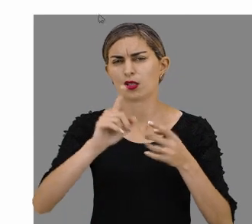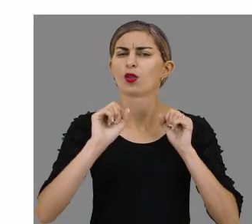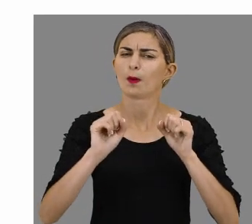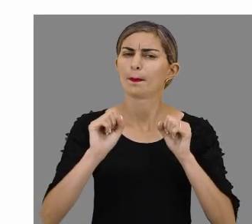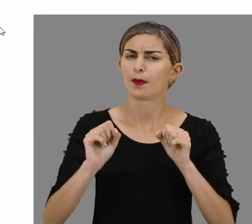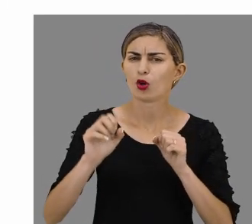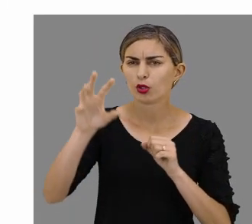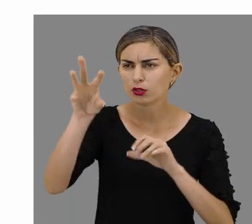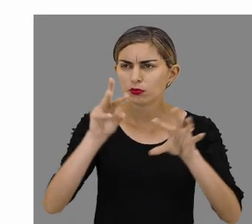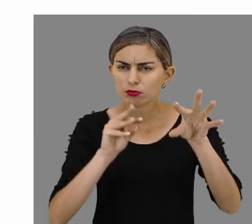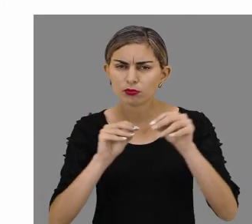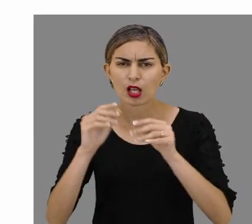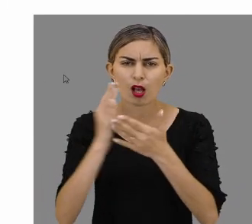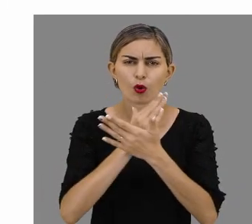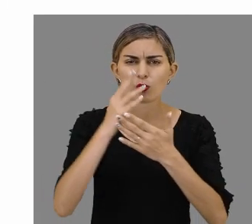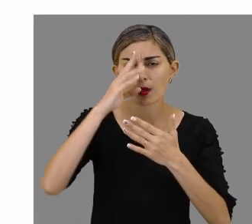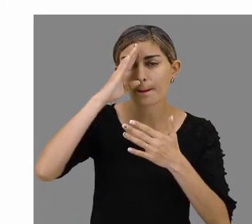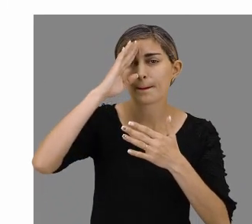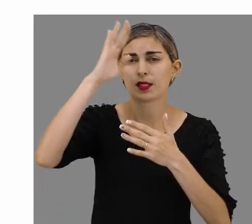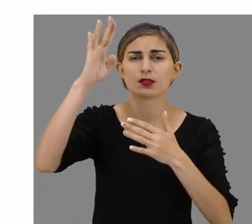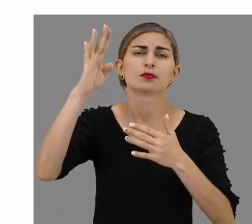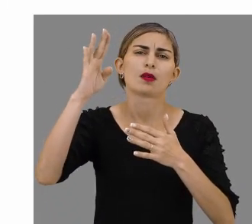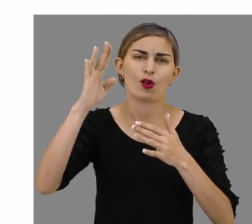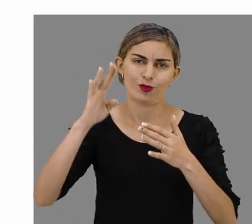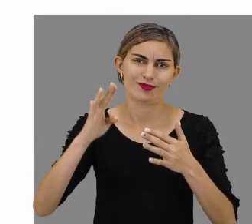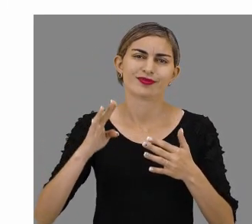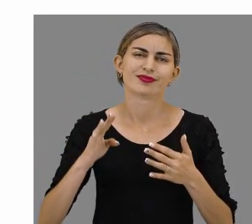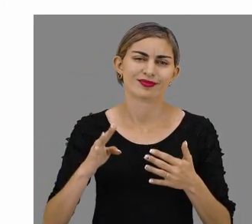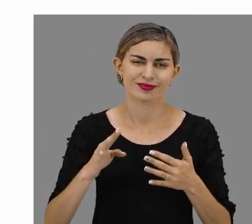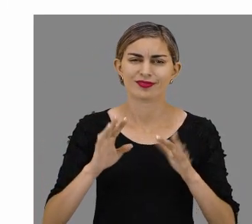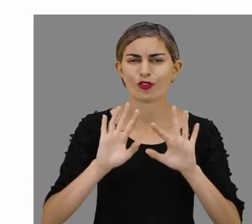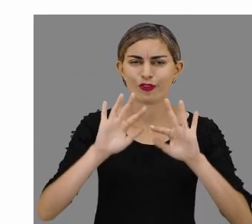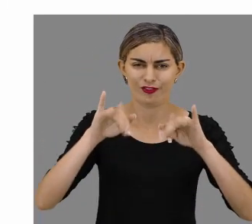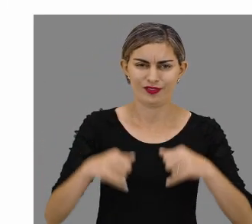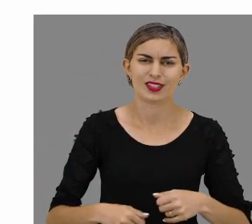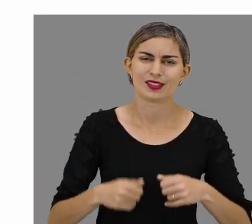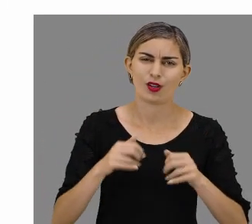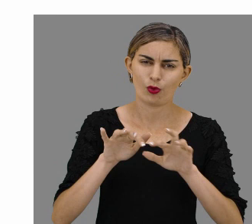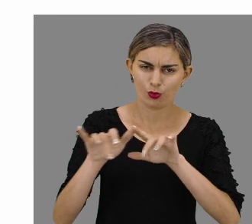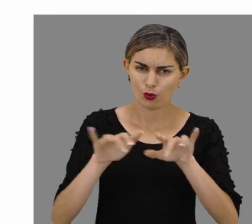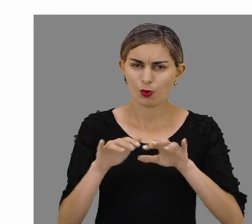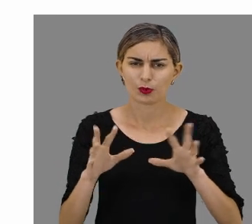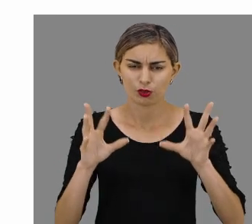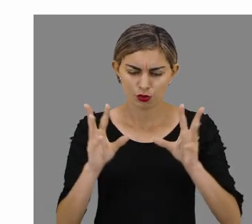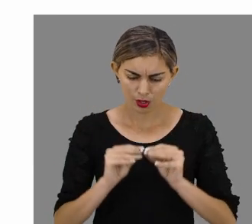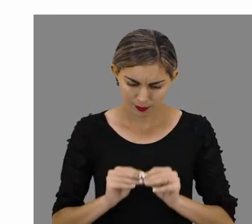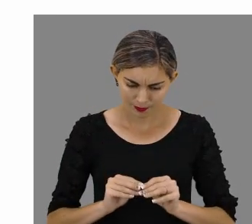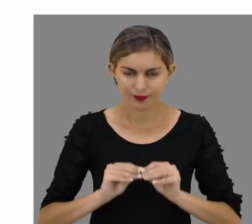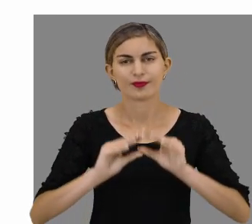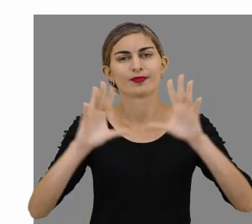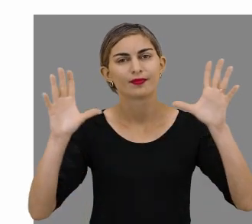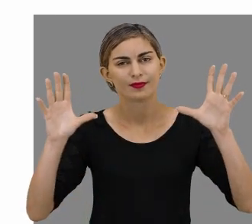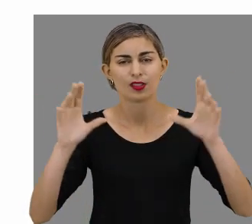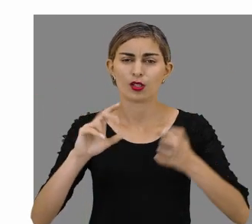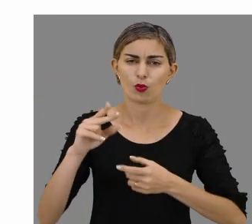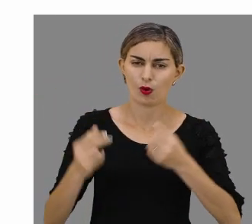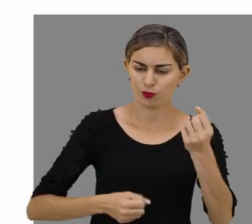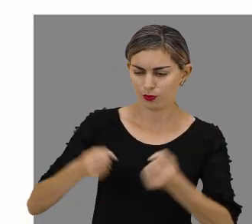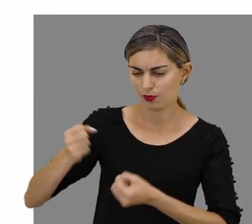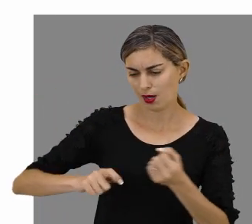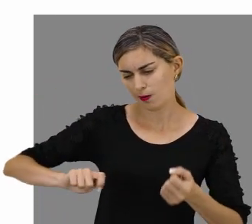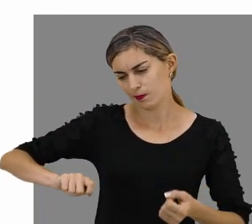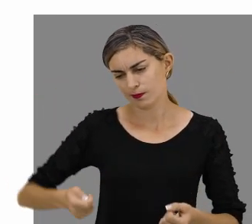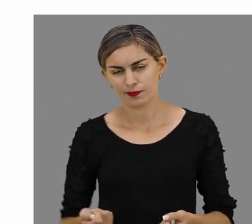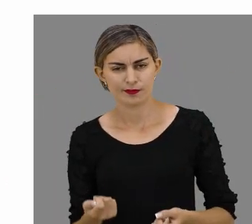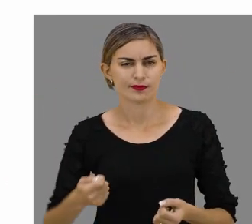Ele pode abstrair e apenas utilizar o produto final, como o computador já fechado e o carro,